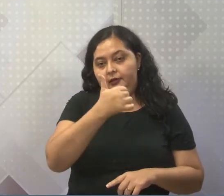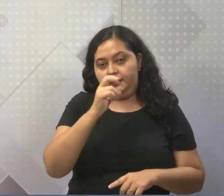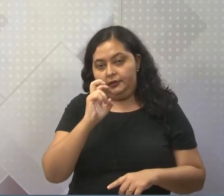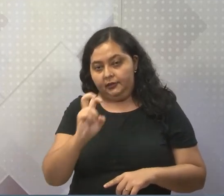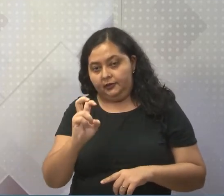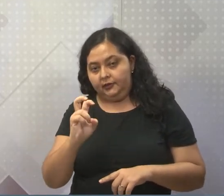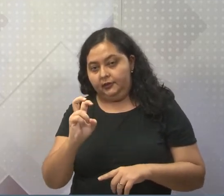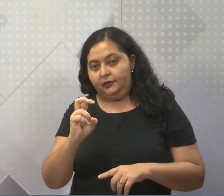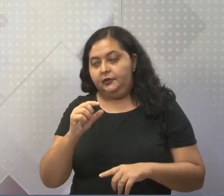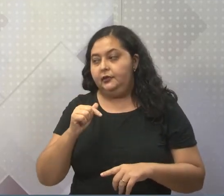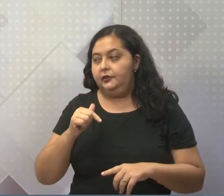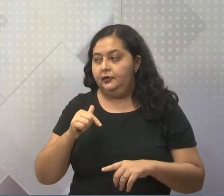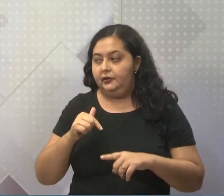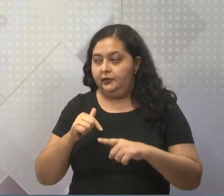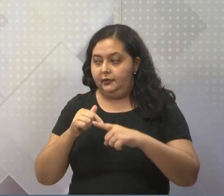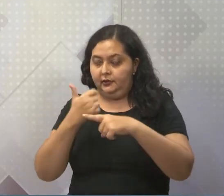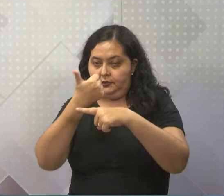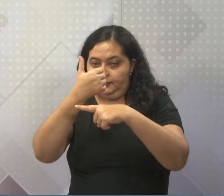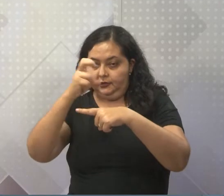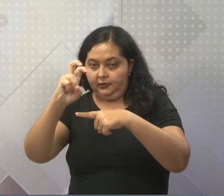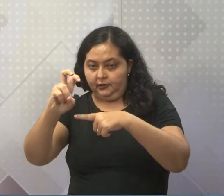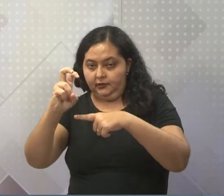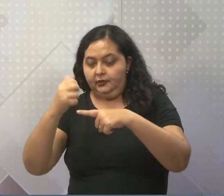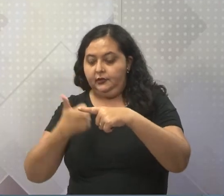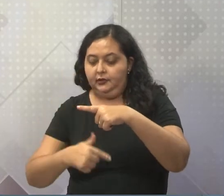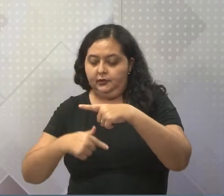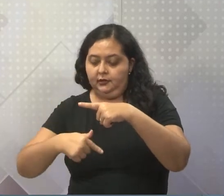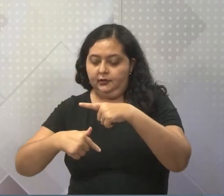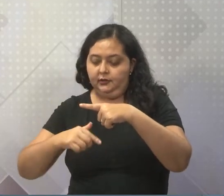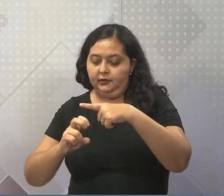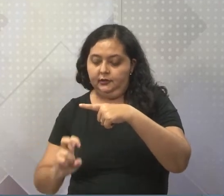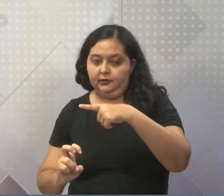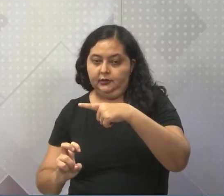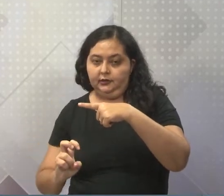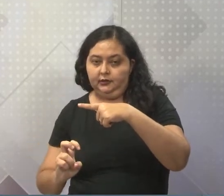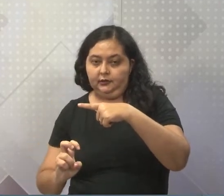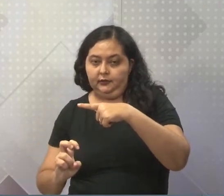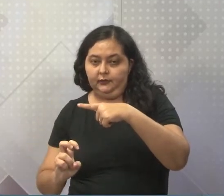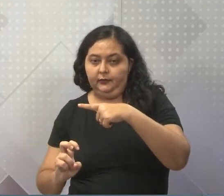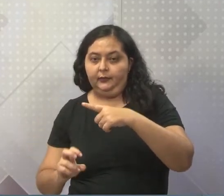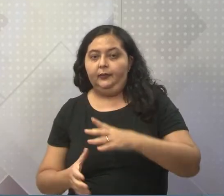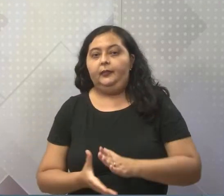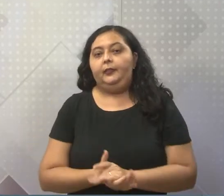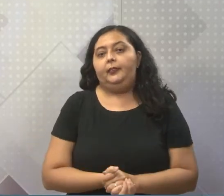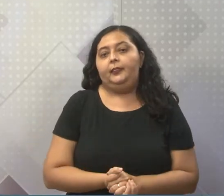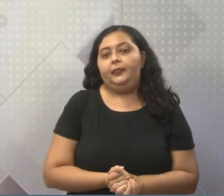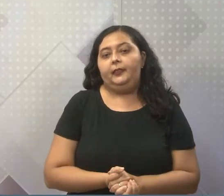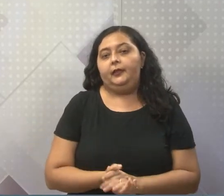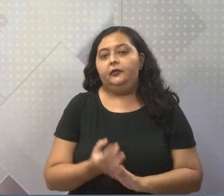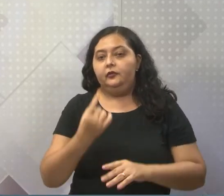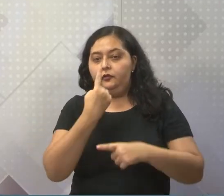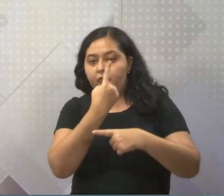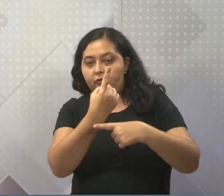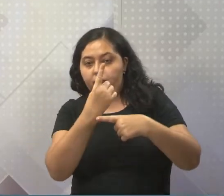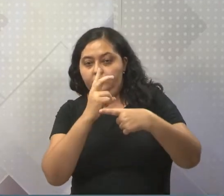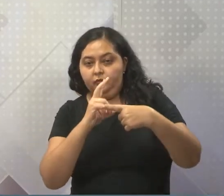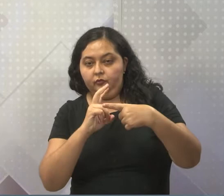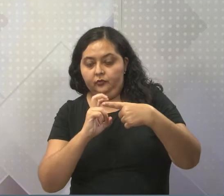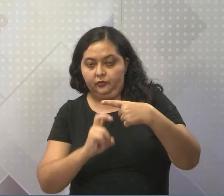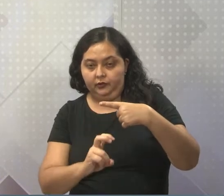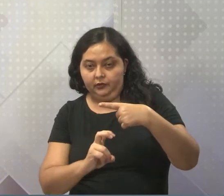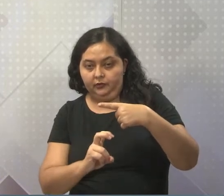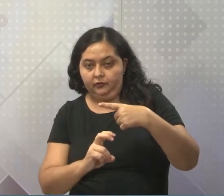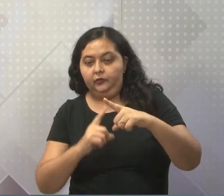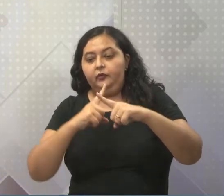avos. Eu obtei uma fração equivalente a 1/5 através da